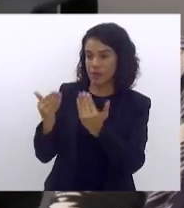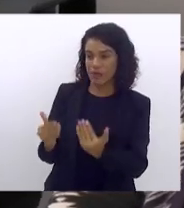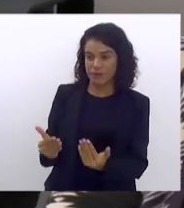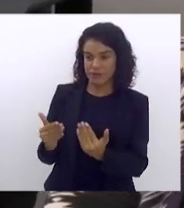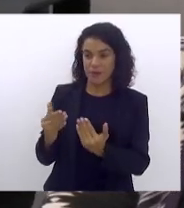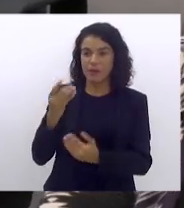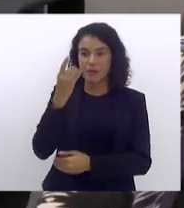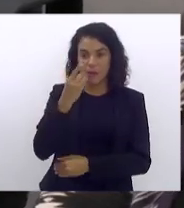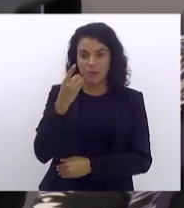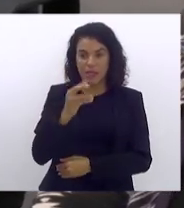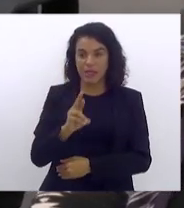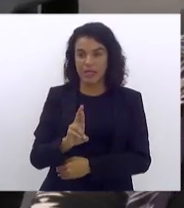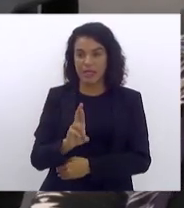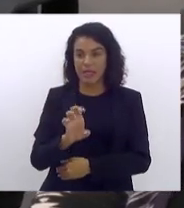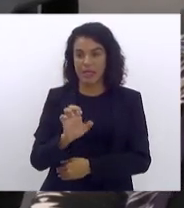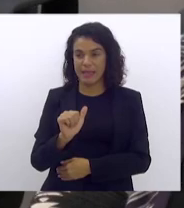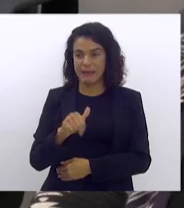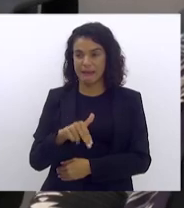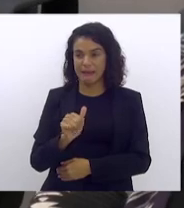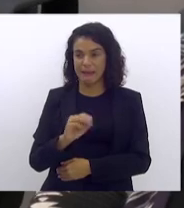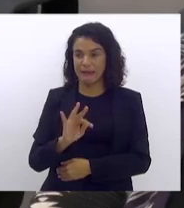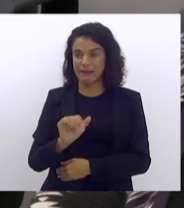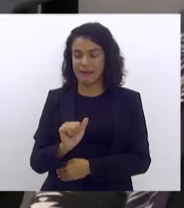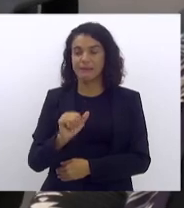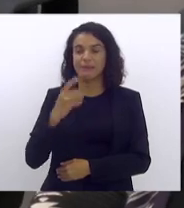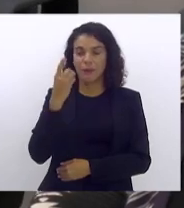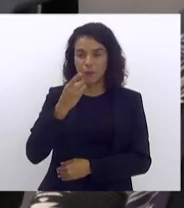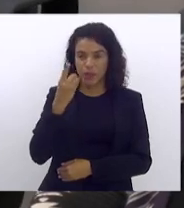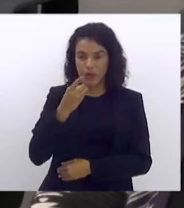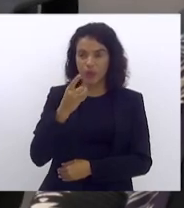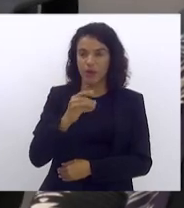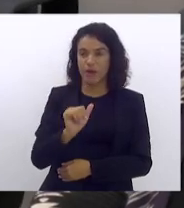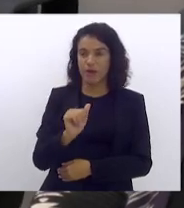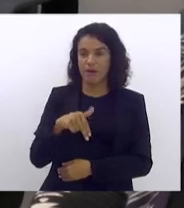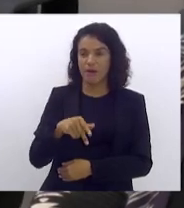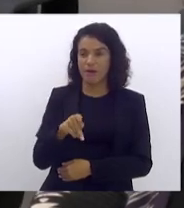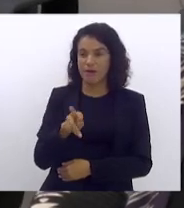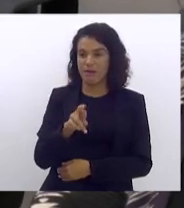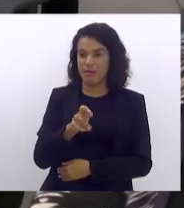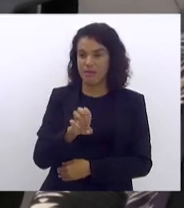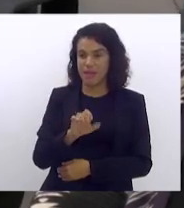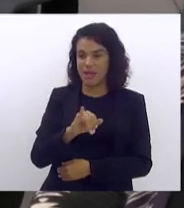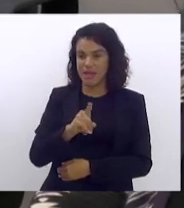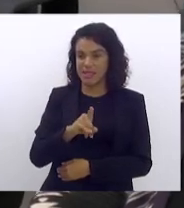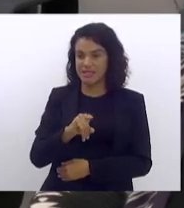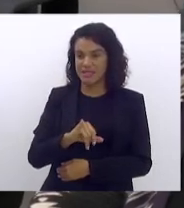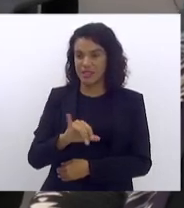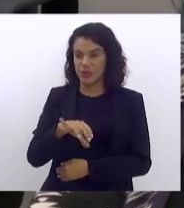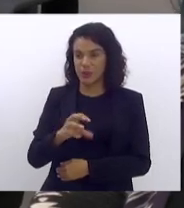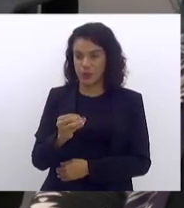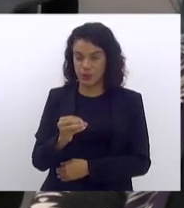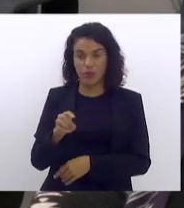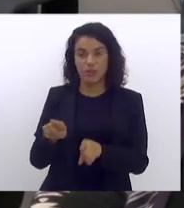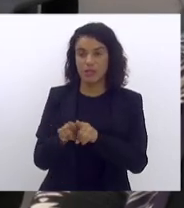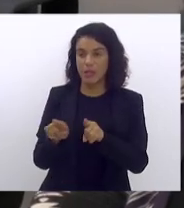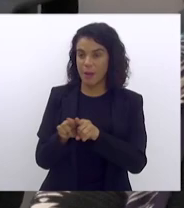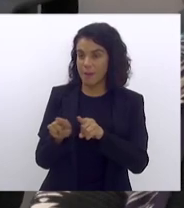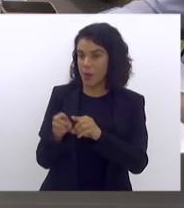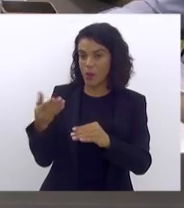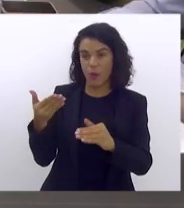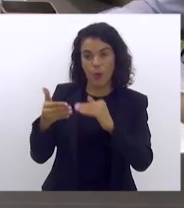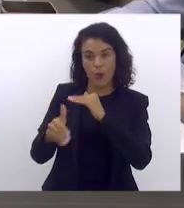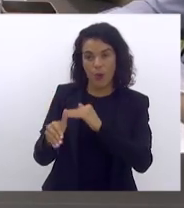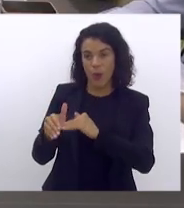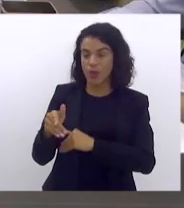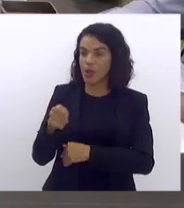que a deputada Renata Souza, o deputado Andrezinho, não sei ainda avaliar, seja uma deputada pouco produtiva. Porque... Não, não falei isso, falei que ela não é a mais produtiva do partido.